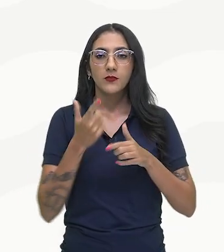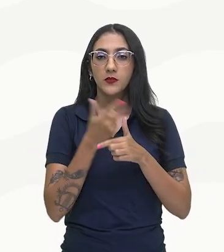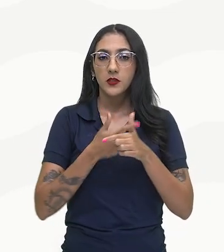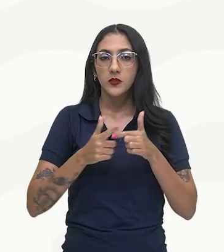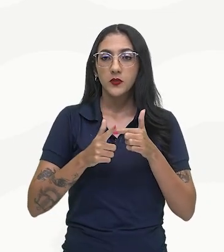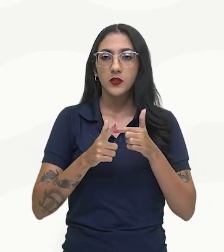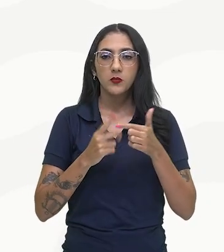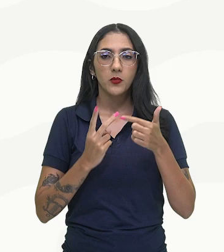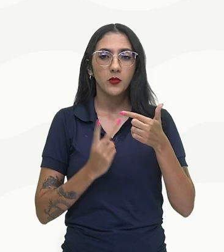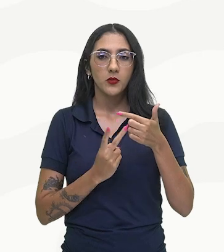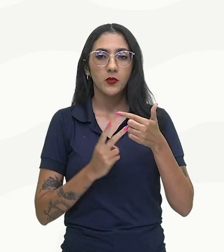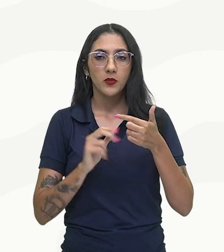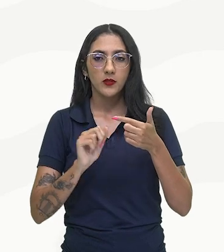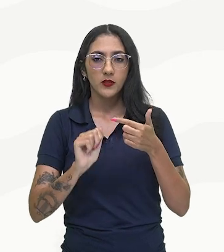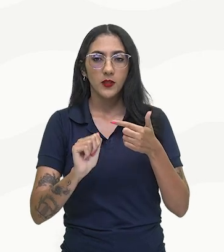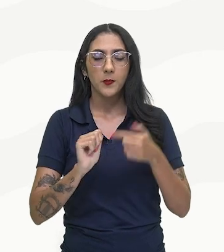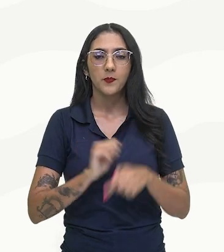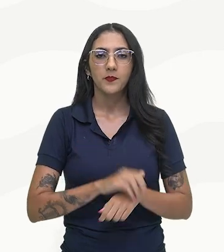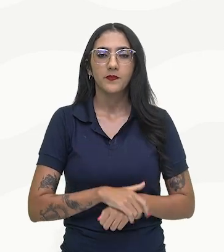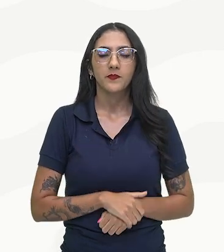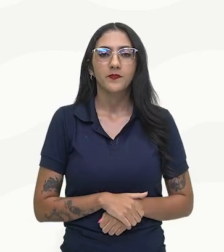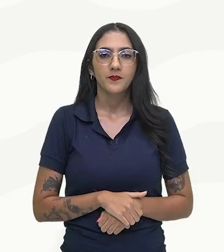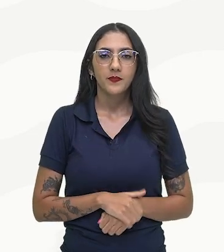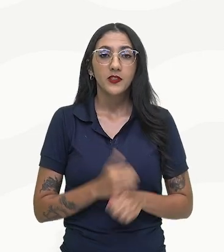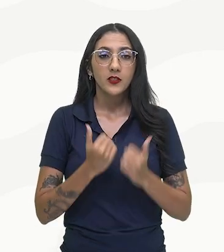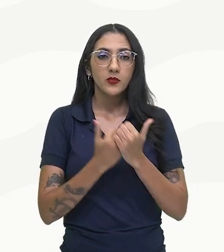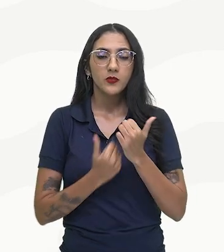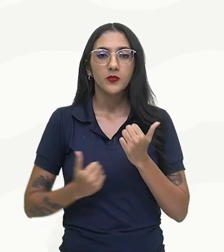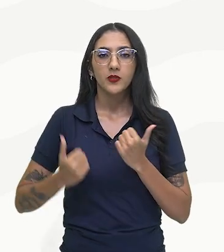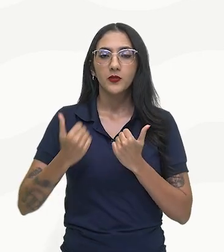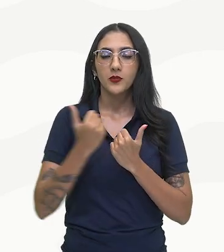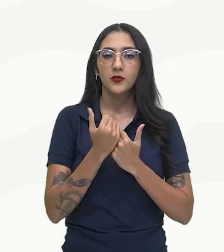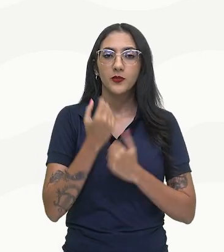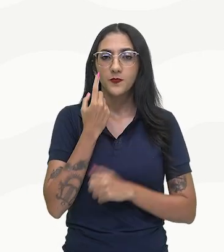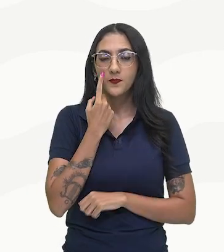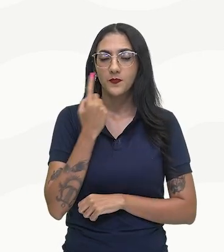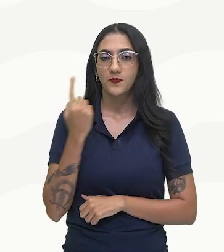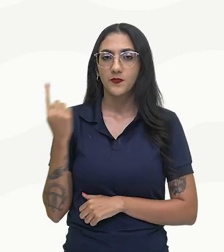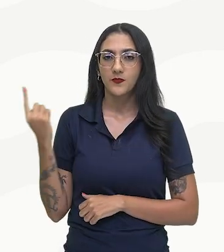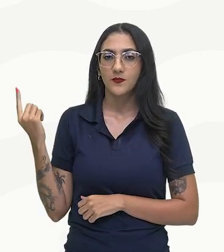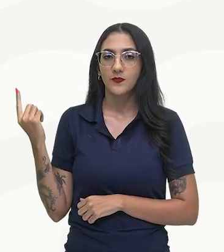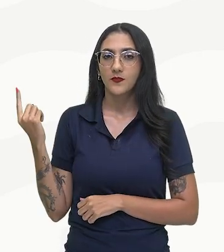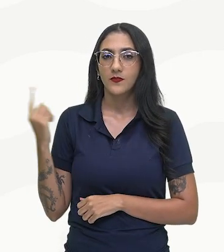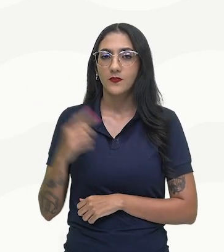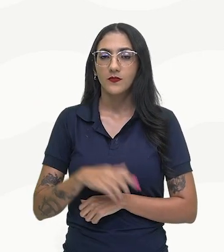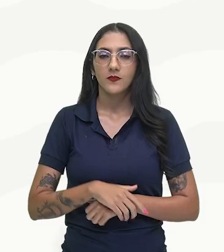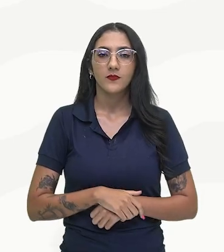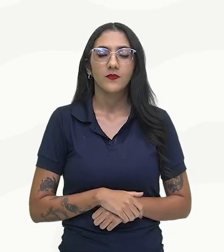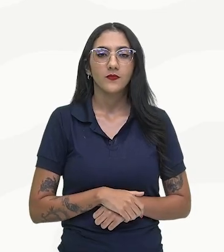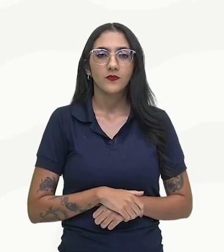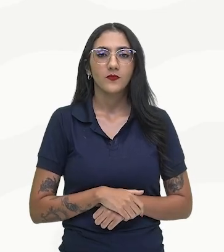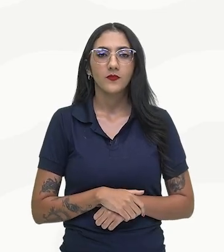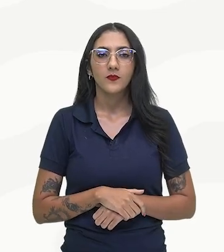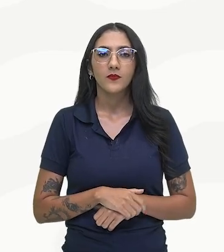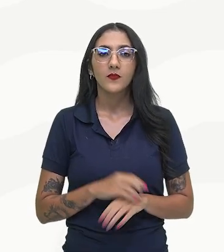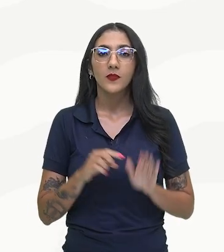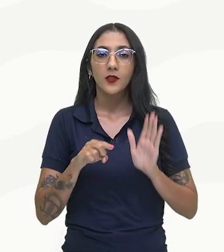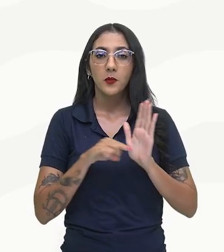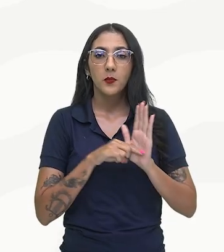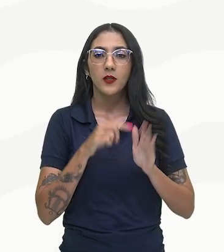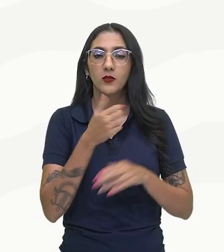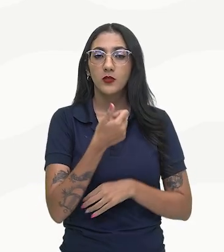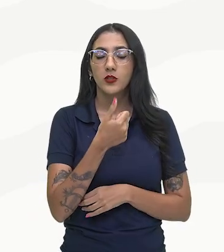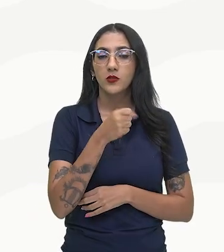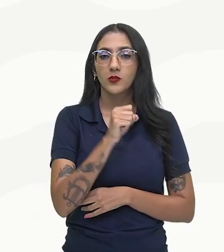2a. Substituindo, então, aí na nossa equação, o 18 lá, ó, que é o coeficiente b, a